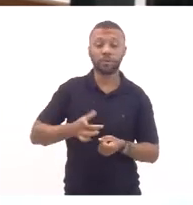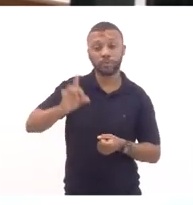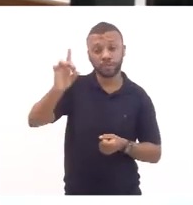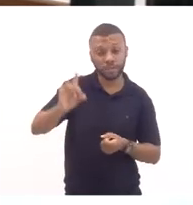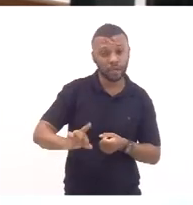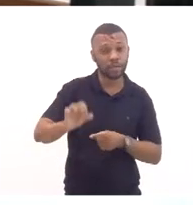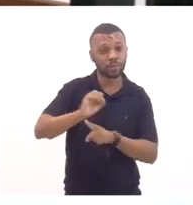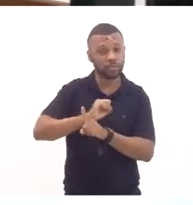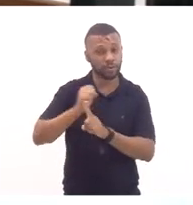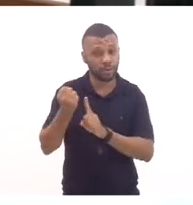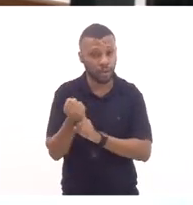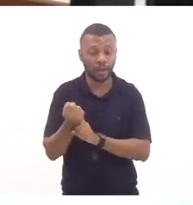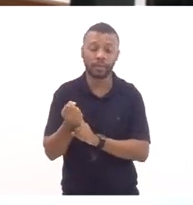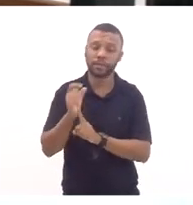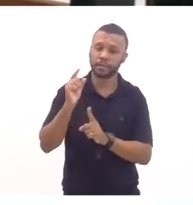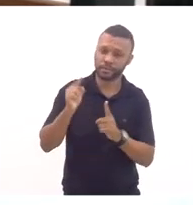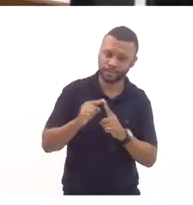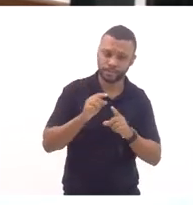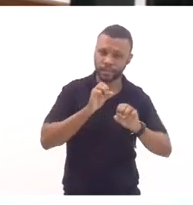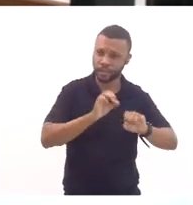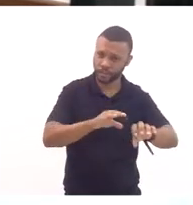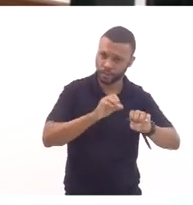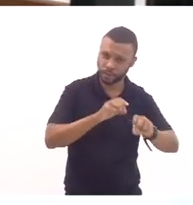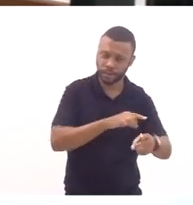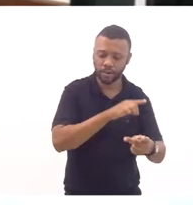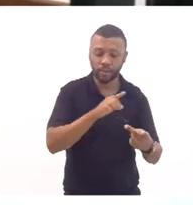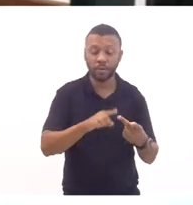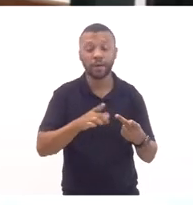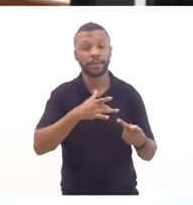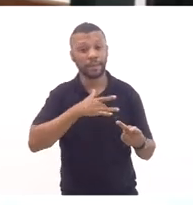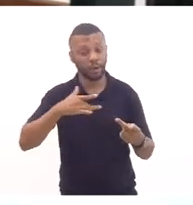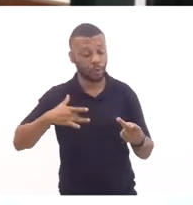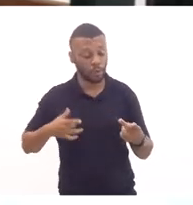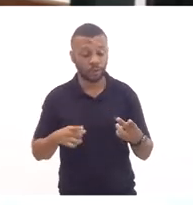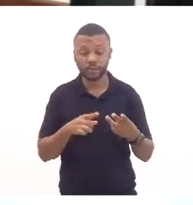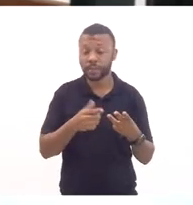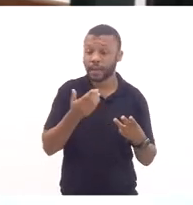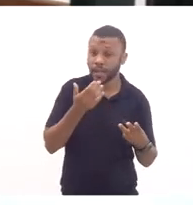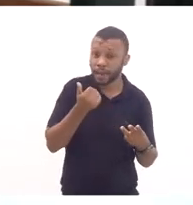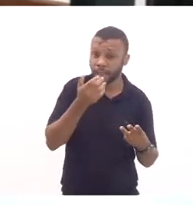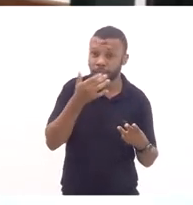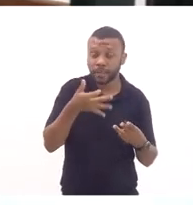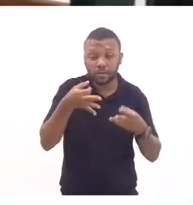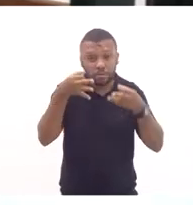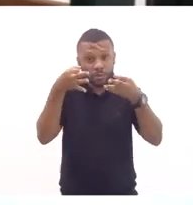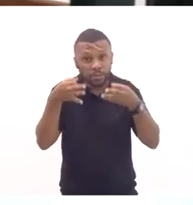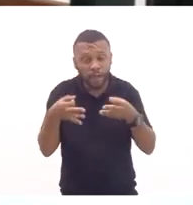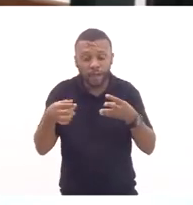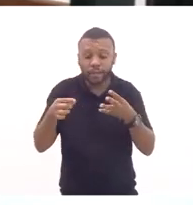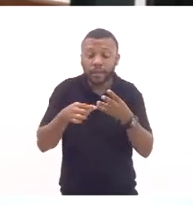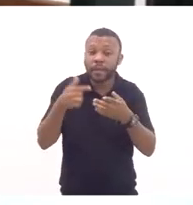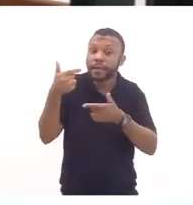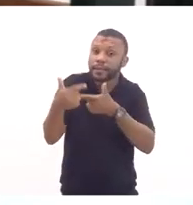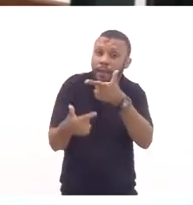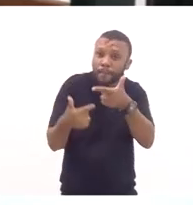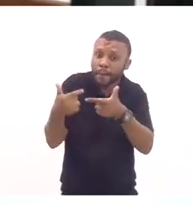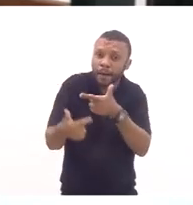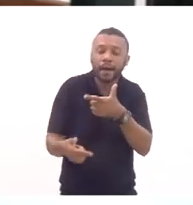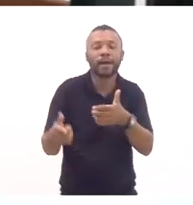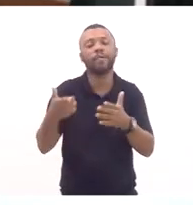sociais, educação, saúde, alimentação digna, trabalho,